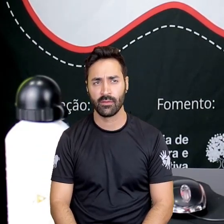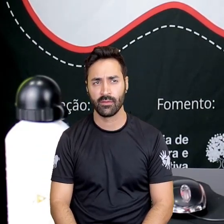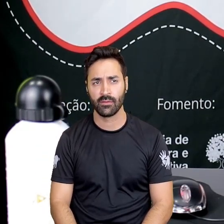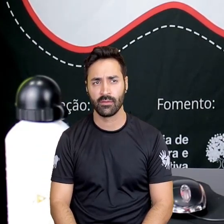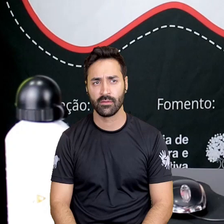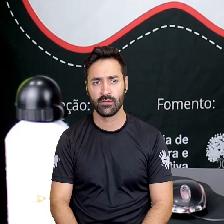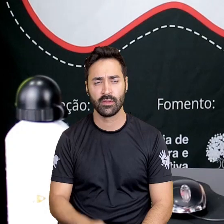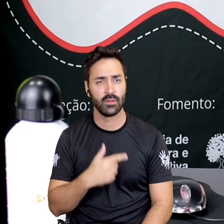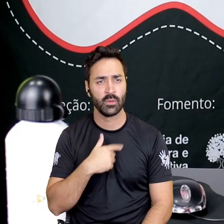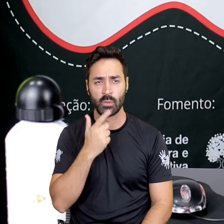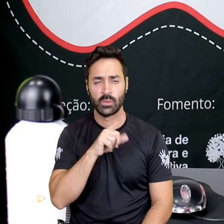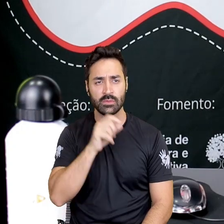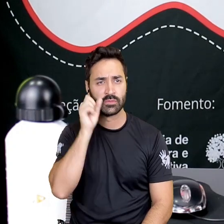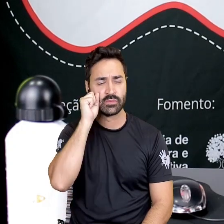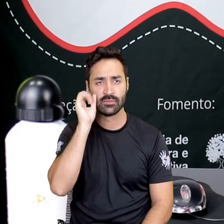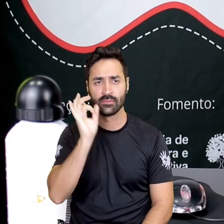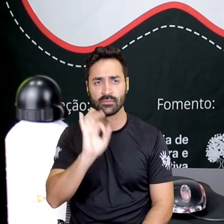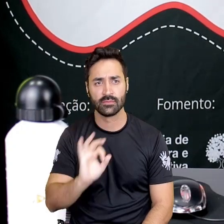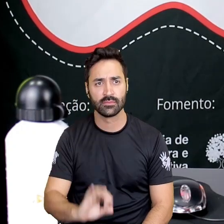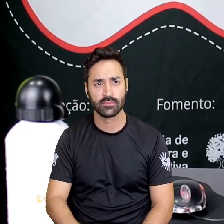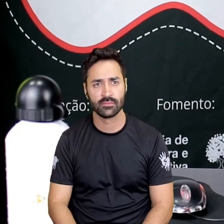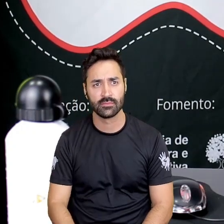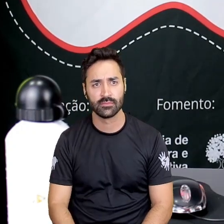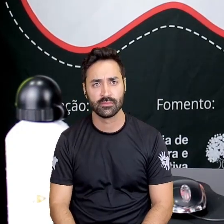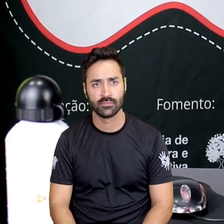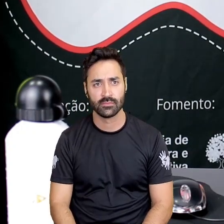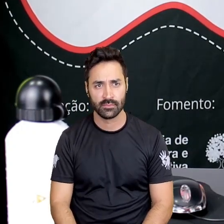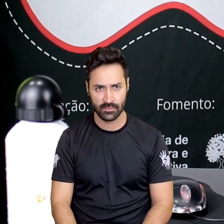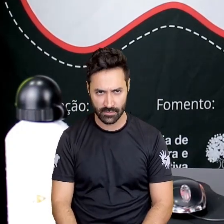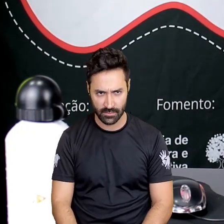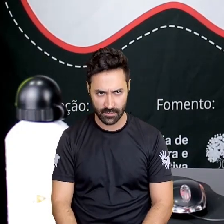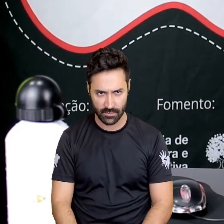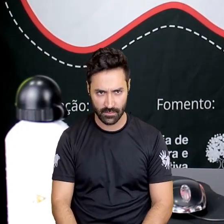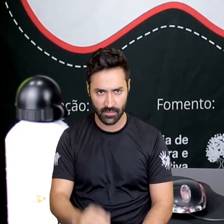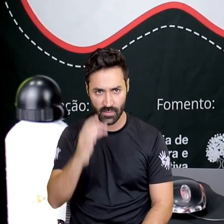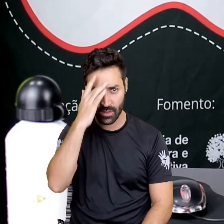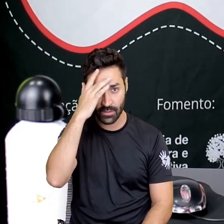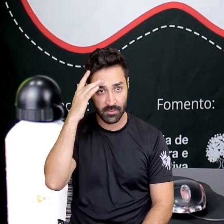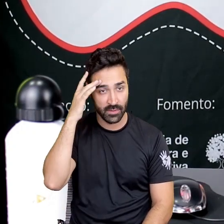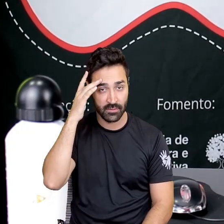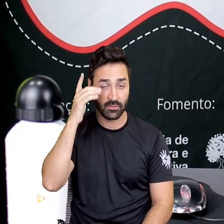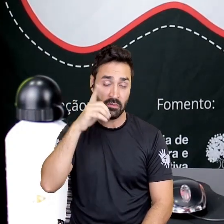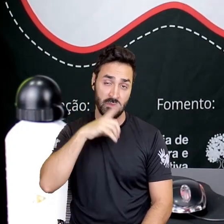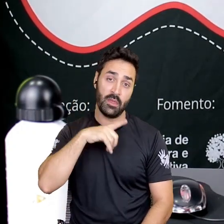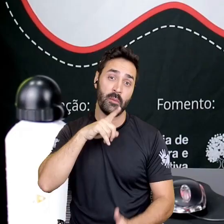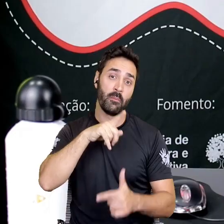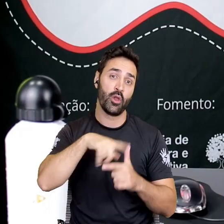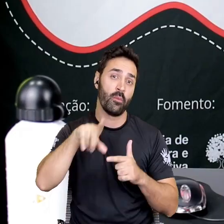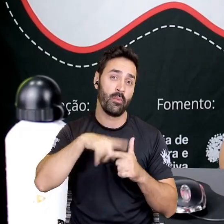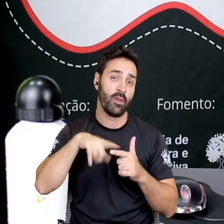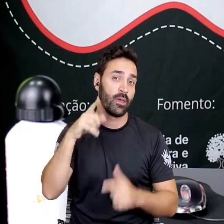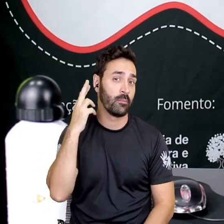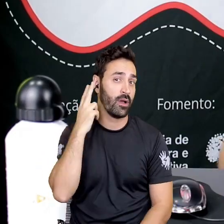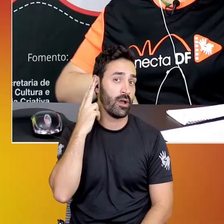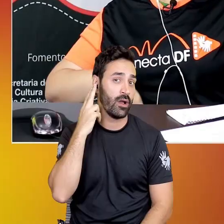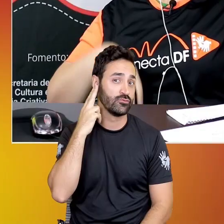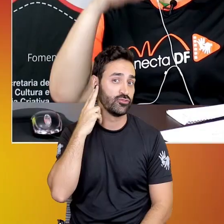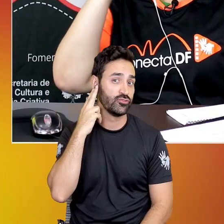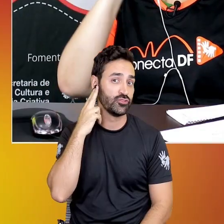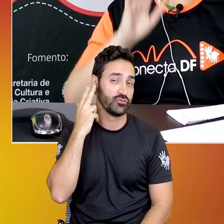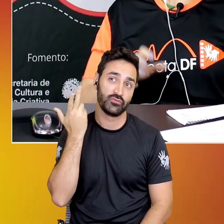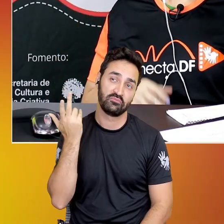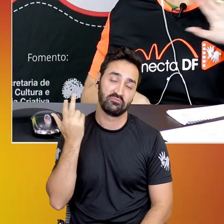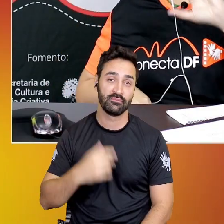Eu não consegui ouvir. uma pessoa que tem problemas auditivos. Meio lógico, né?